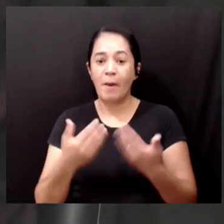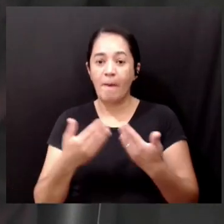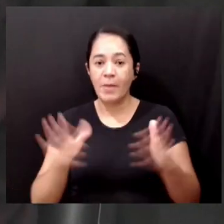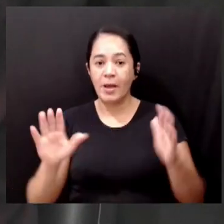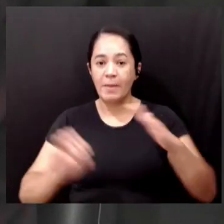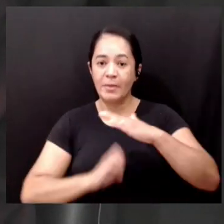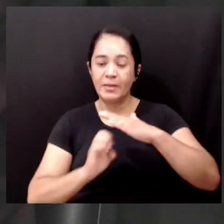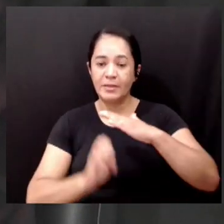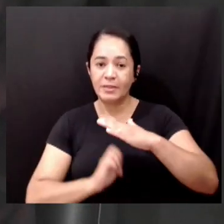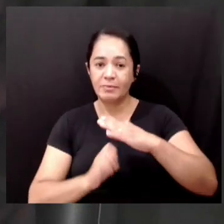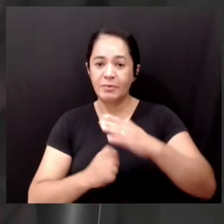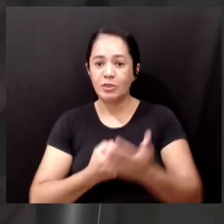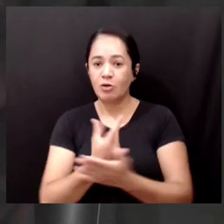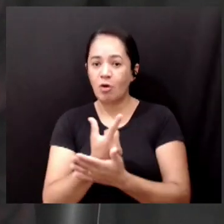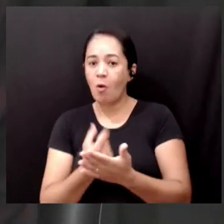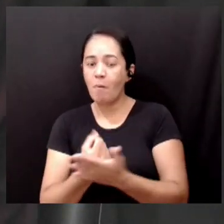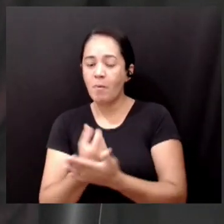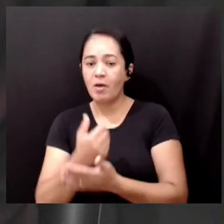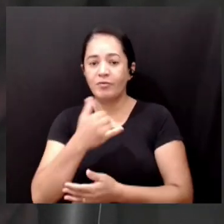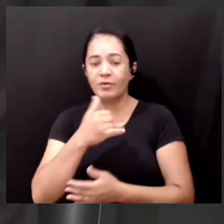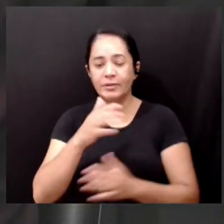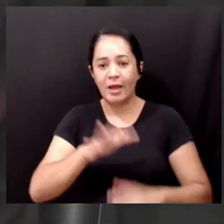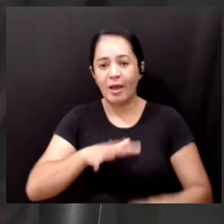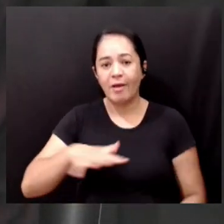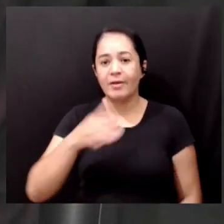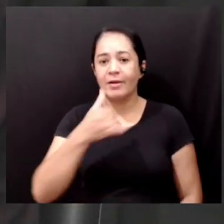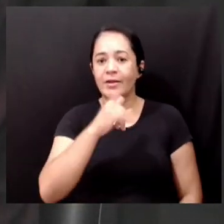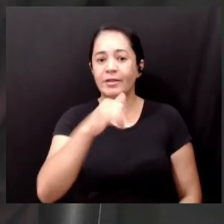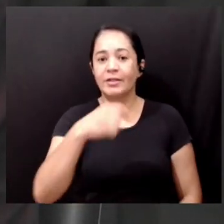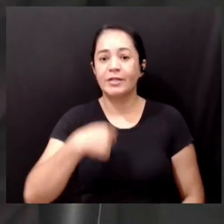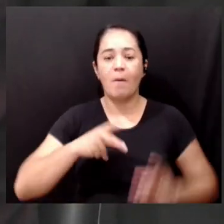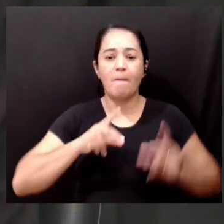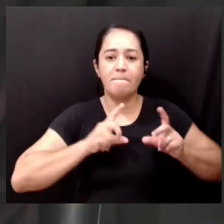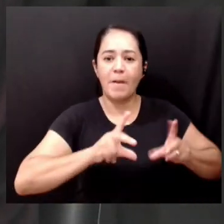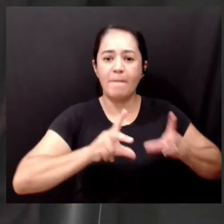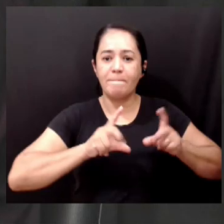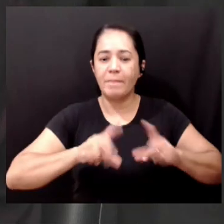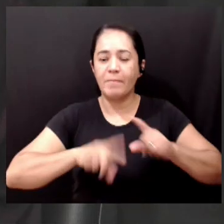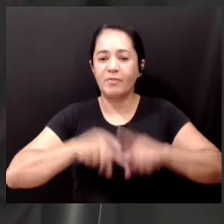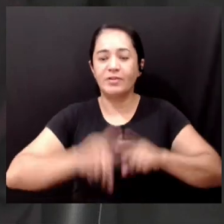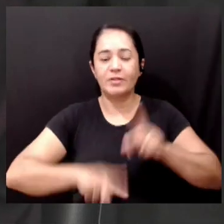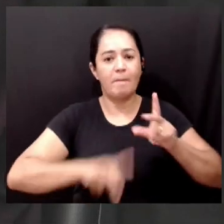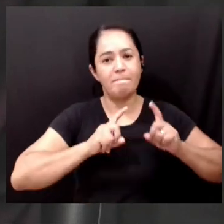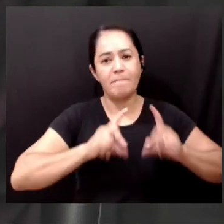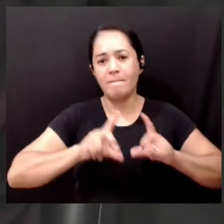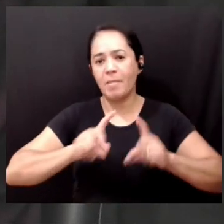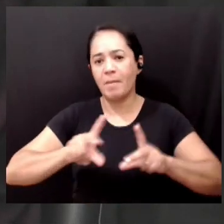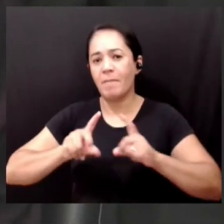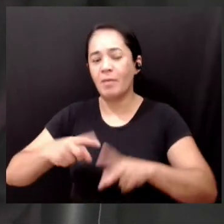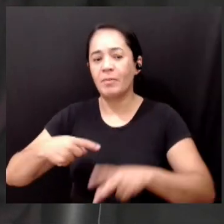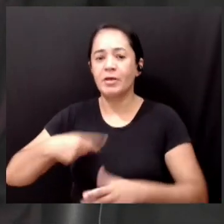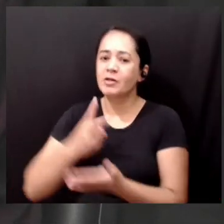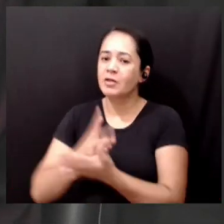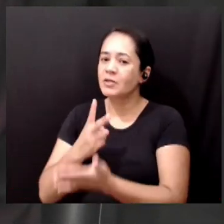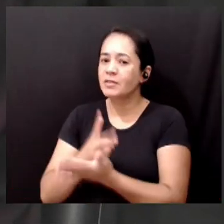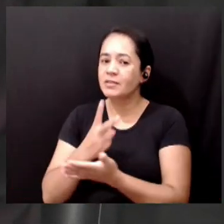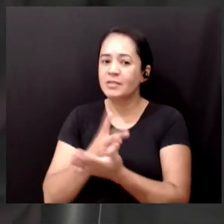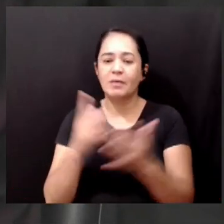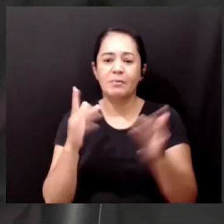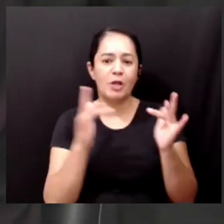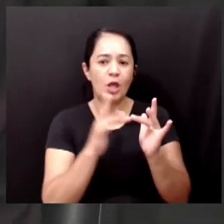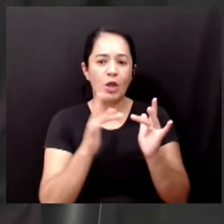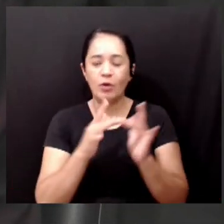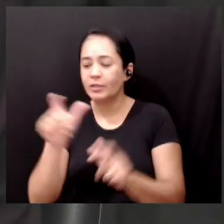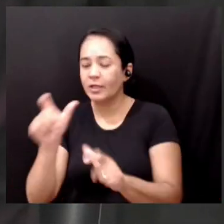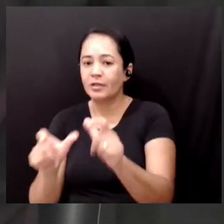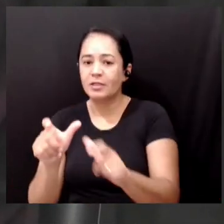de eletrônica, e eu vendia essas peças. Então, sempre eu tinha que estar em contato com as pessoas que estavam comprando ela, então